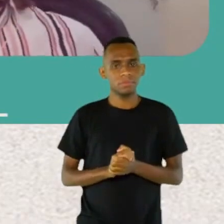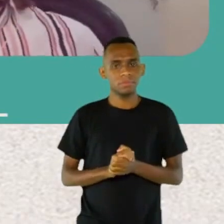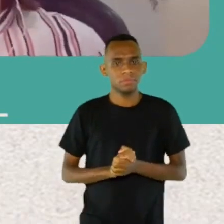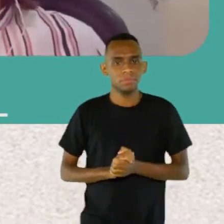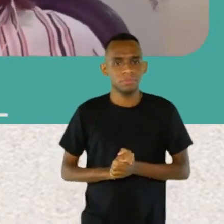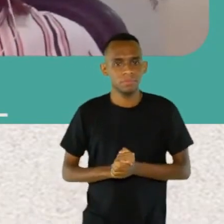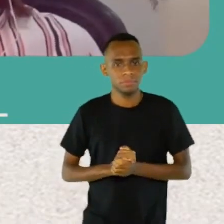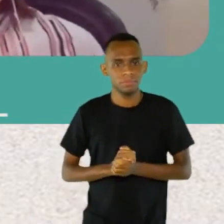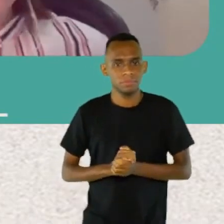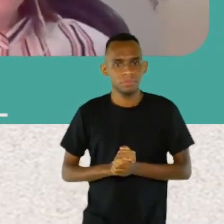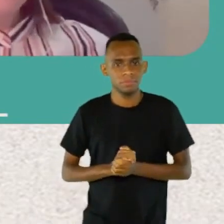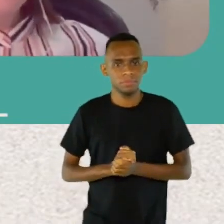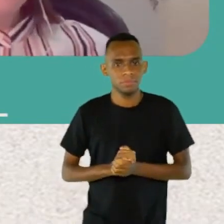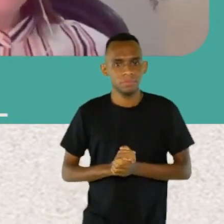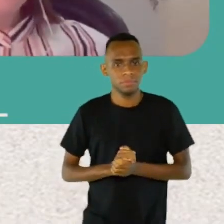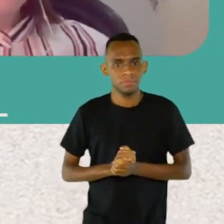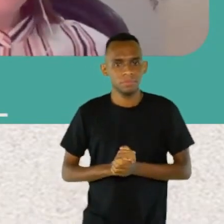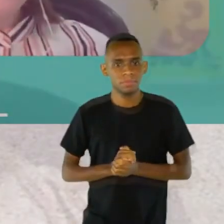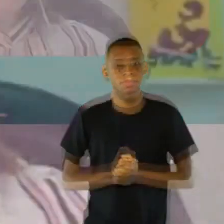A gente vai gostar.